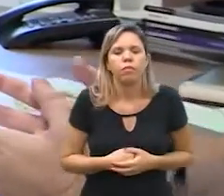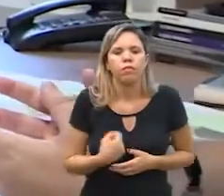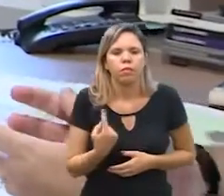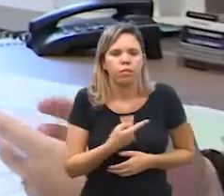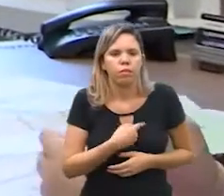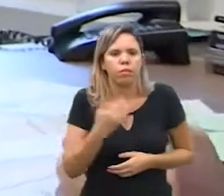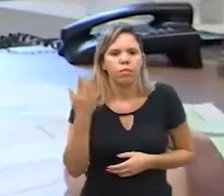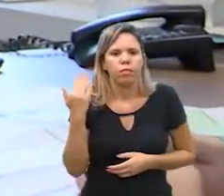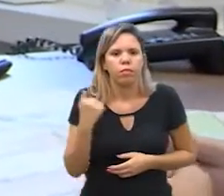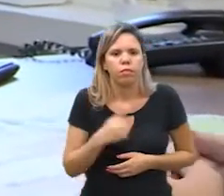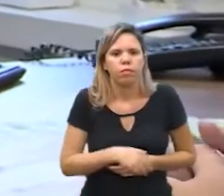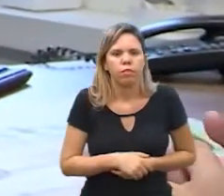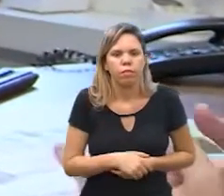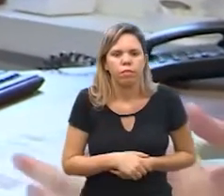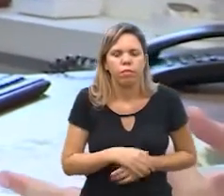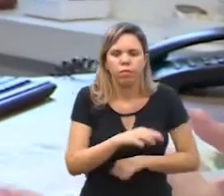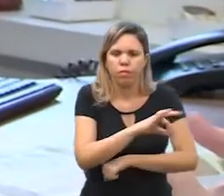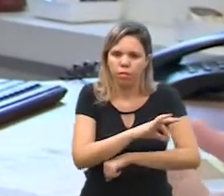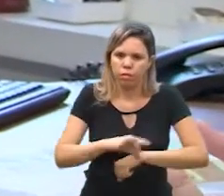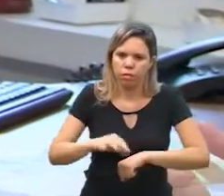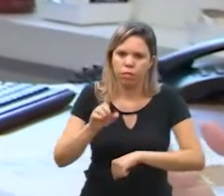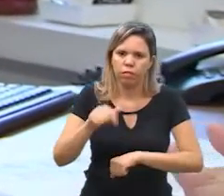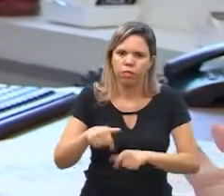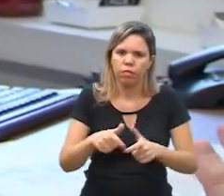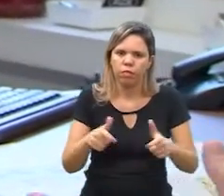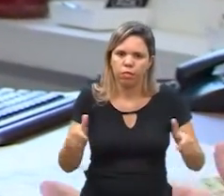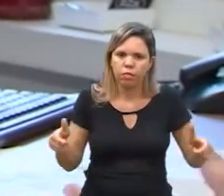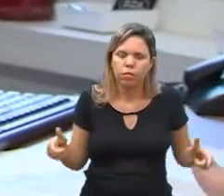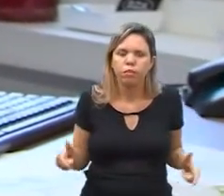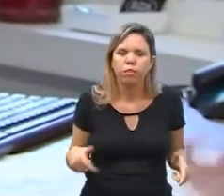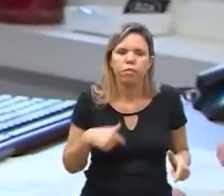a gente sabe que a arquitetura é muito